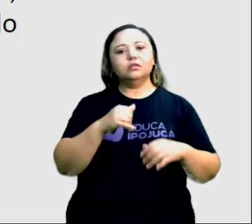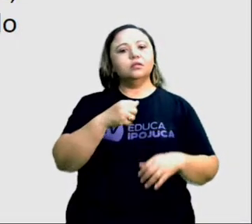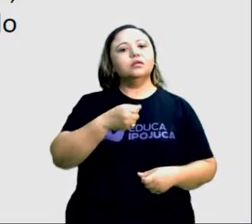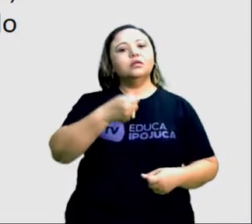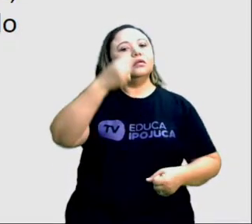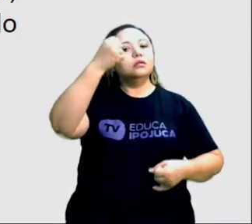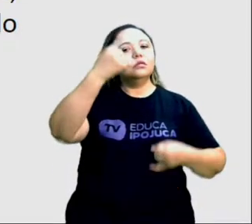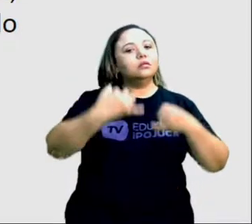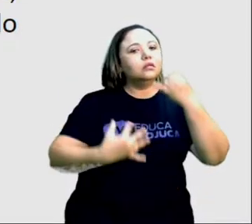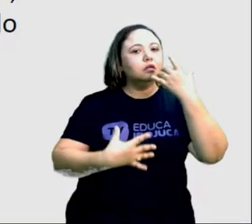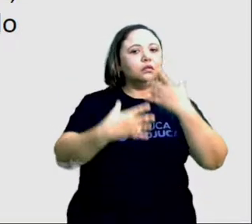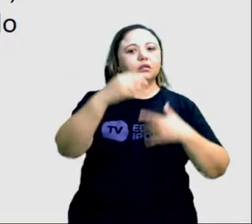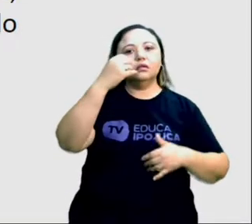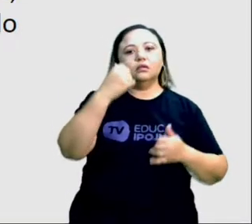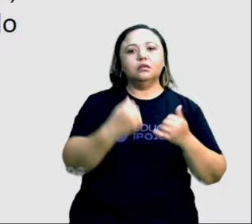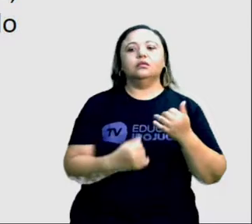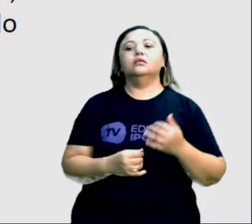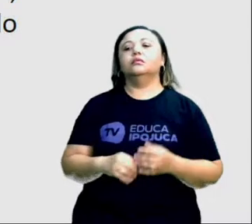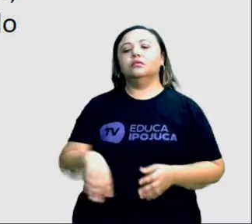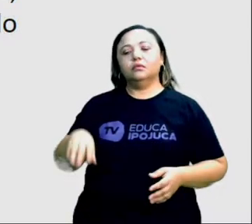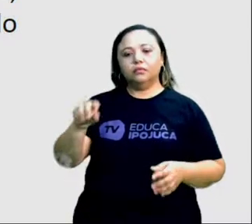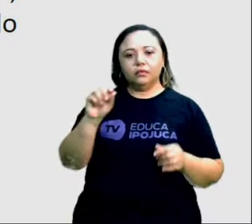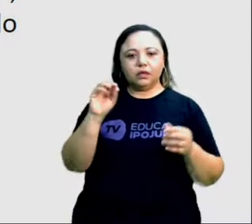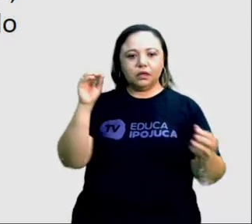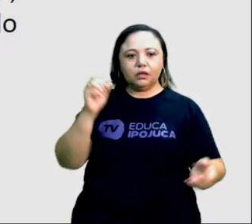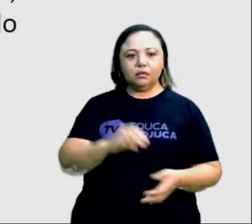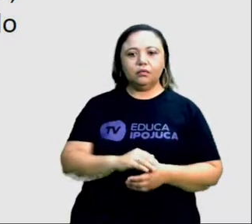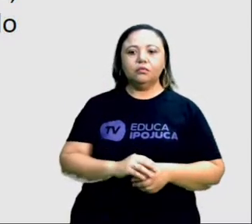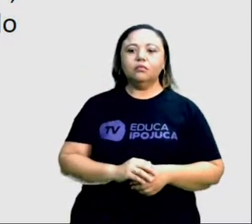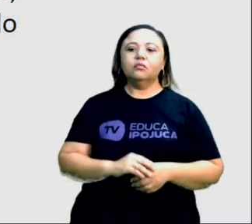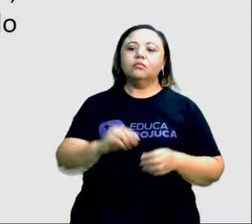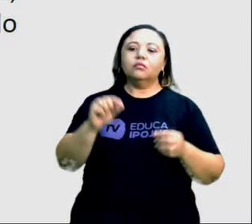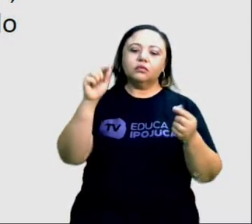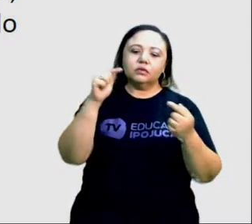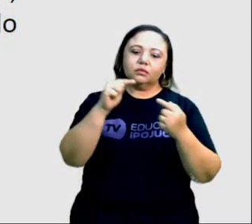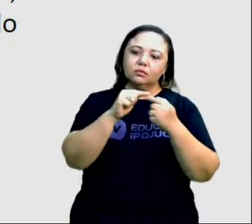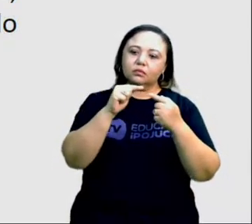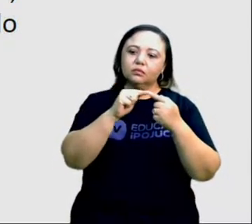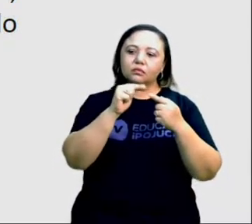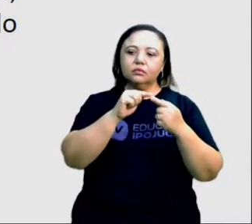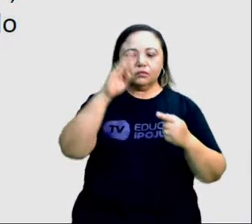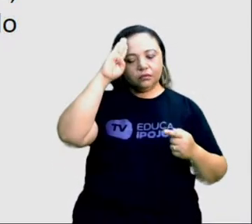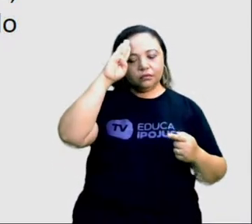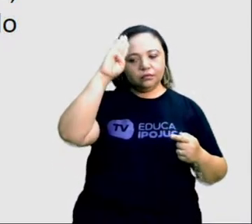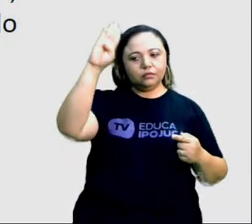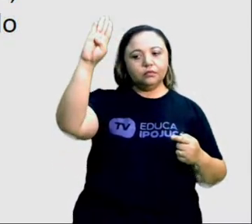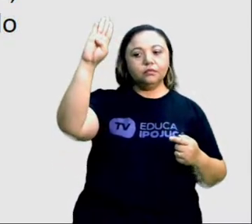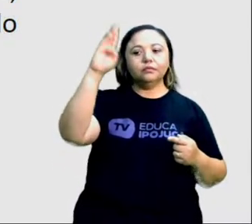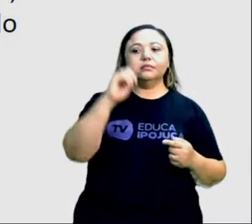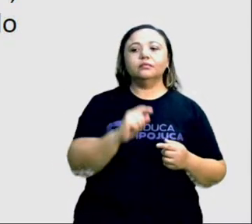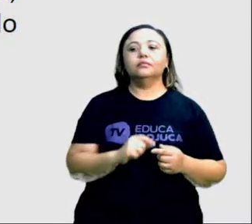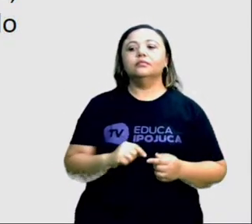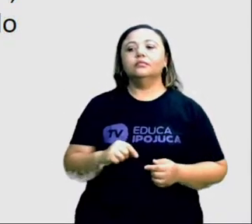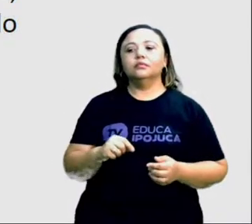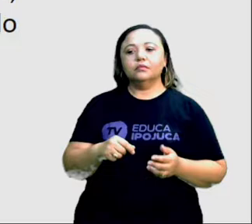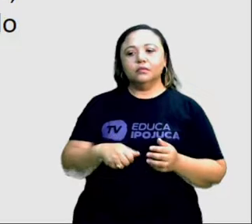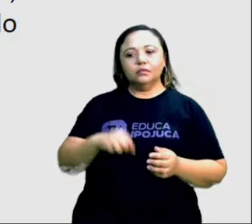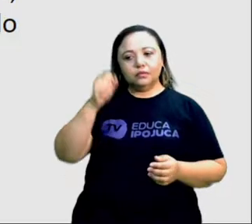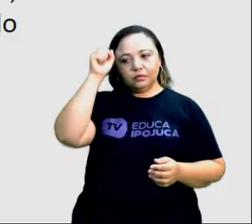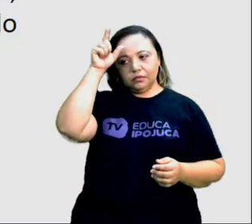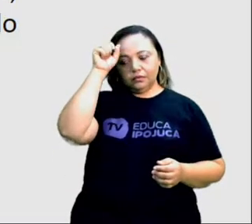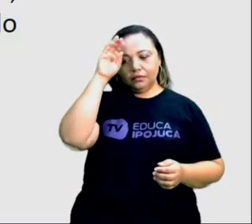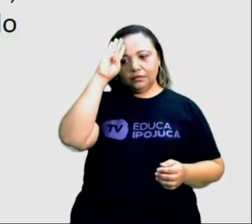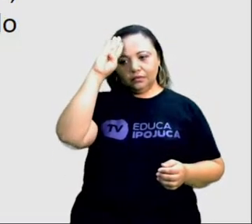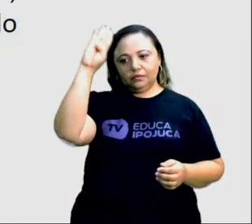aquela que a gente vai acrescentar à ideia principal do texto para desenvolver a ideia. onde se insere o depoimento da